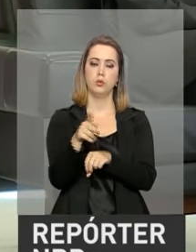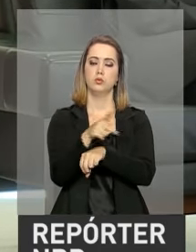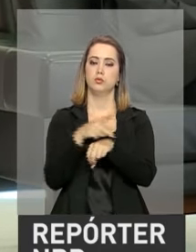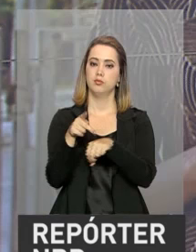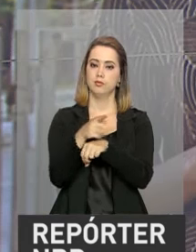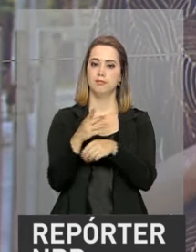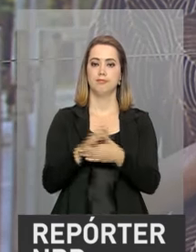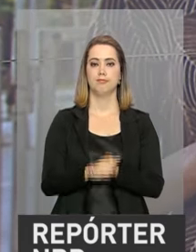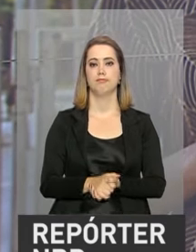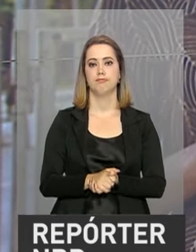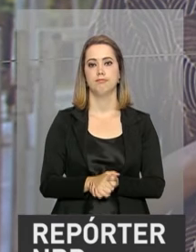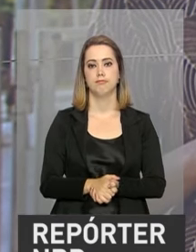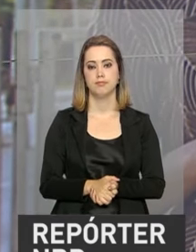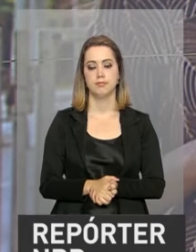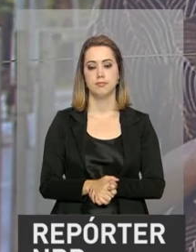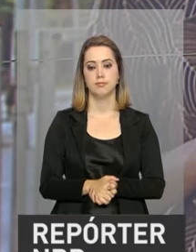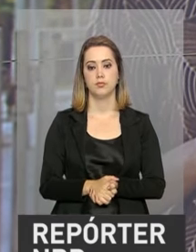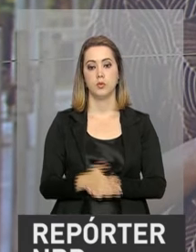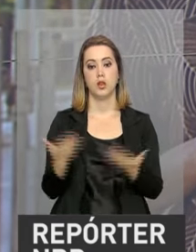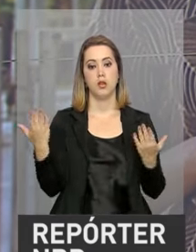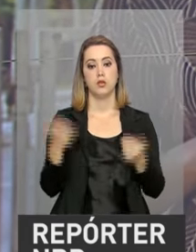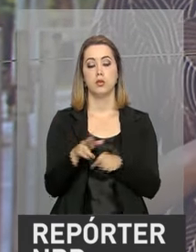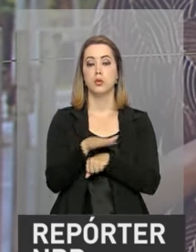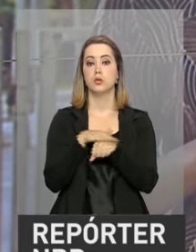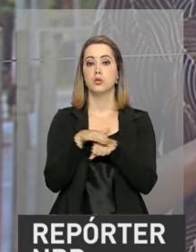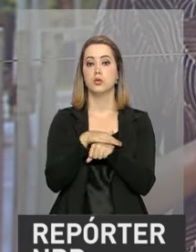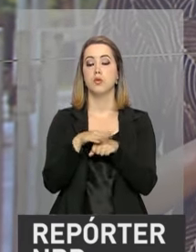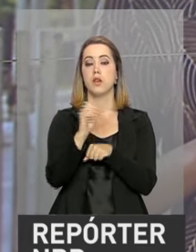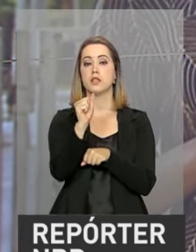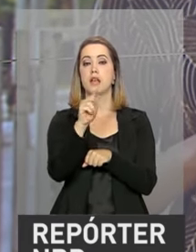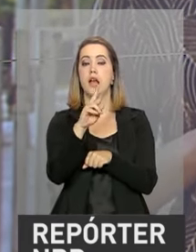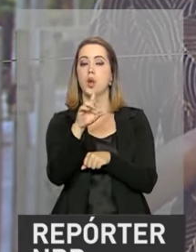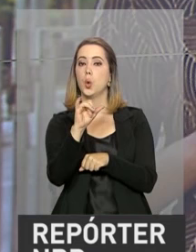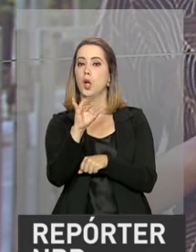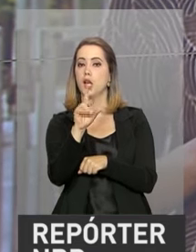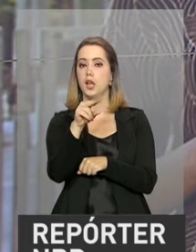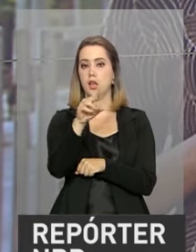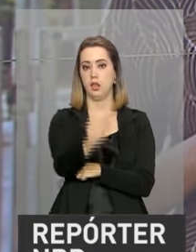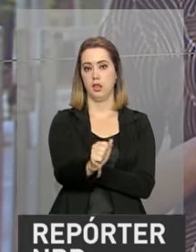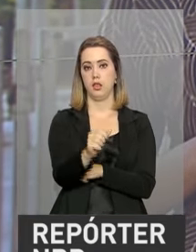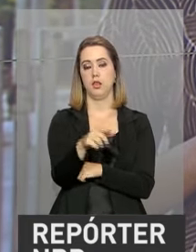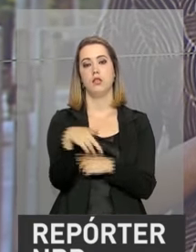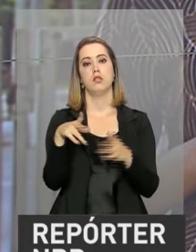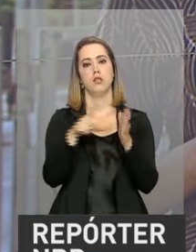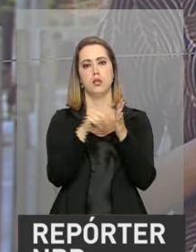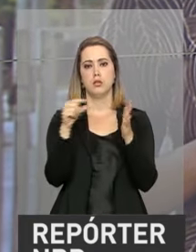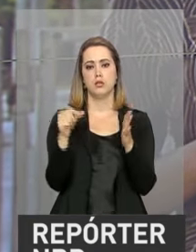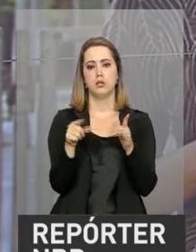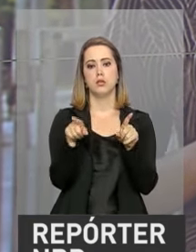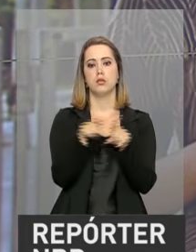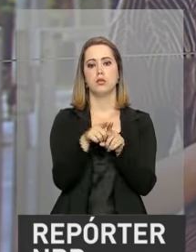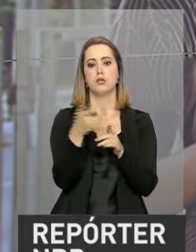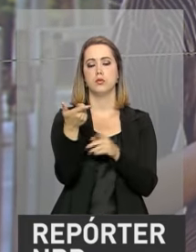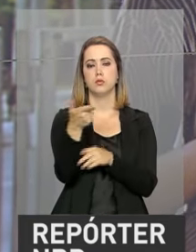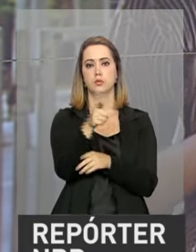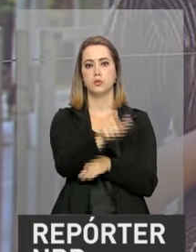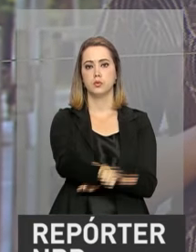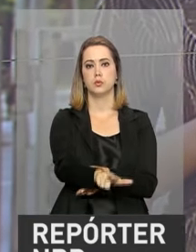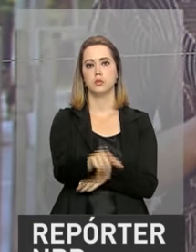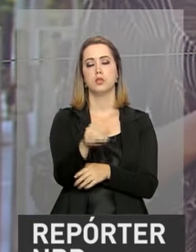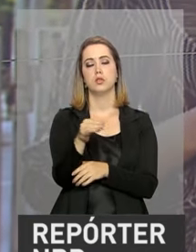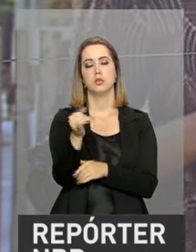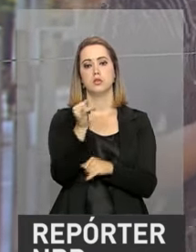país. E eu converso agora com a repórter Carolina Becker, que está no Palácio do Itamaraty e traz outras informações para a gente